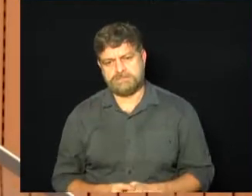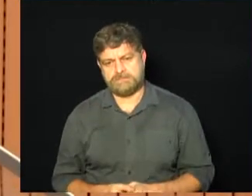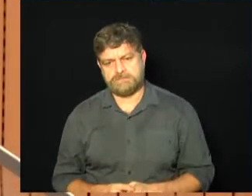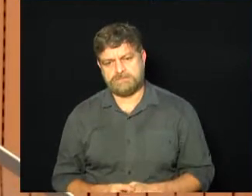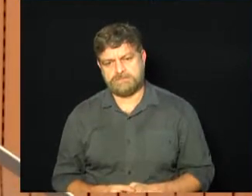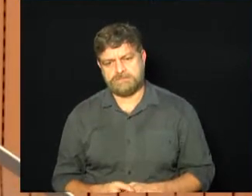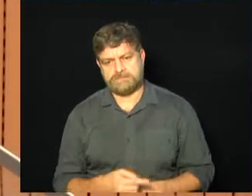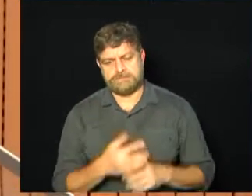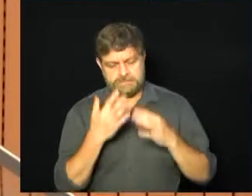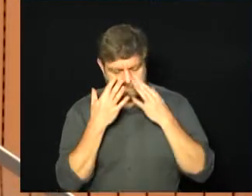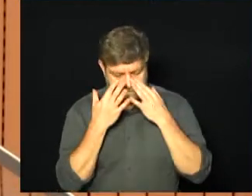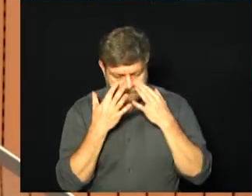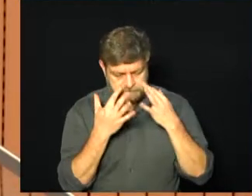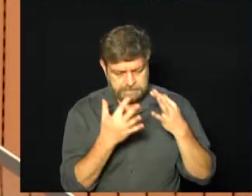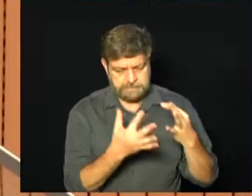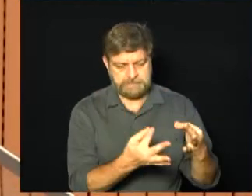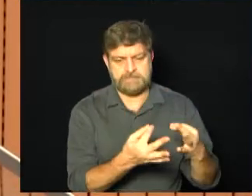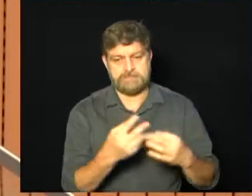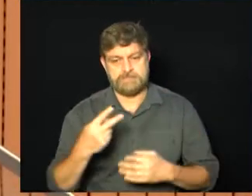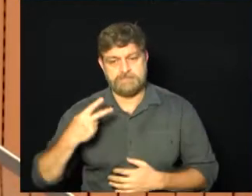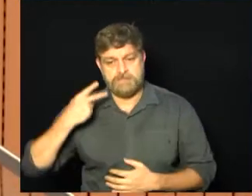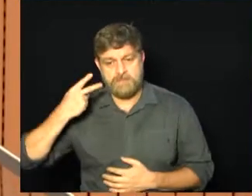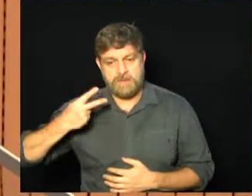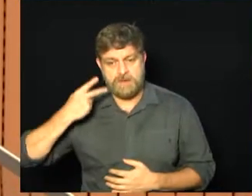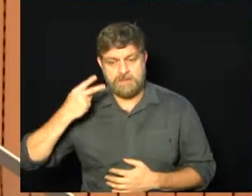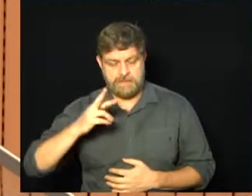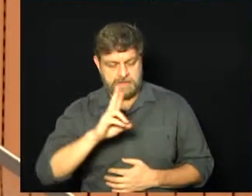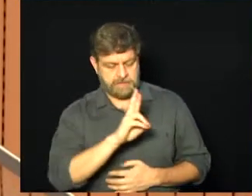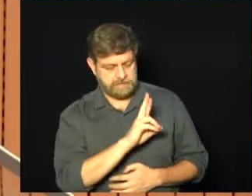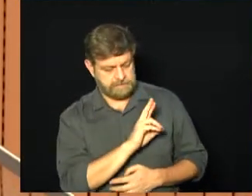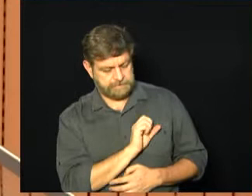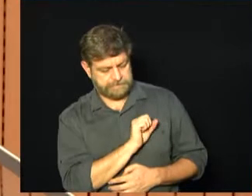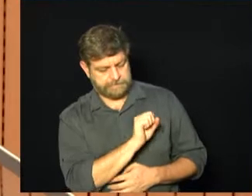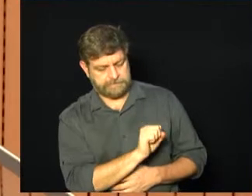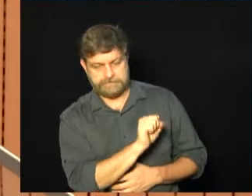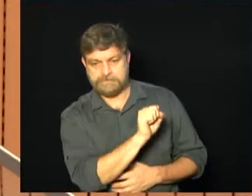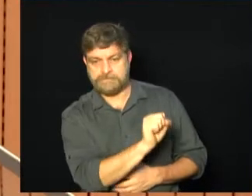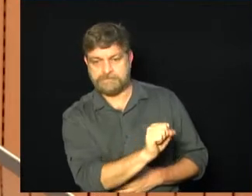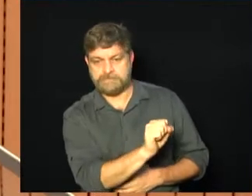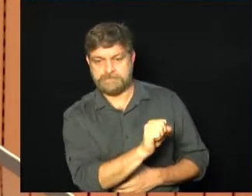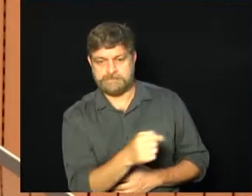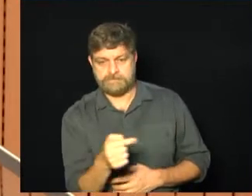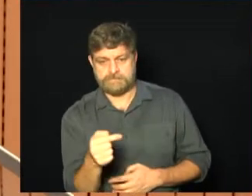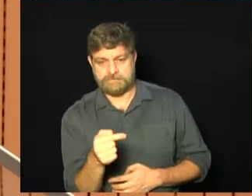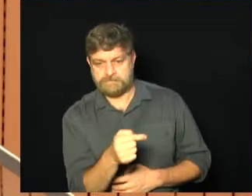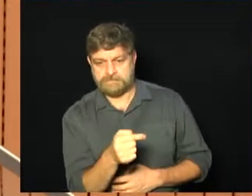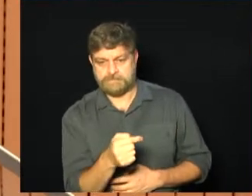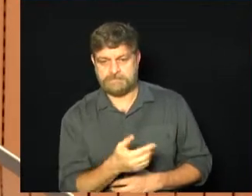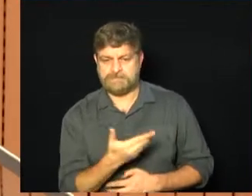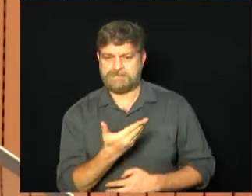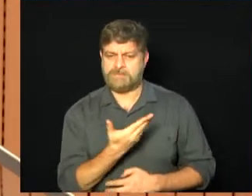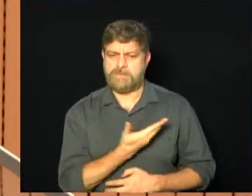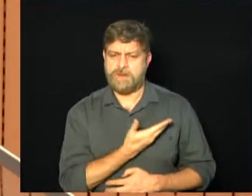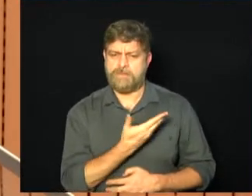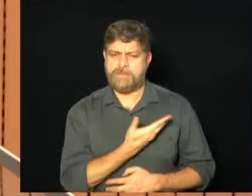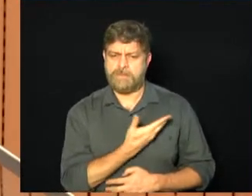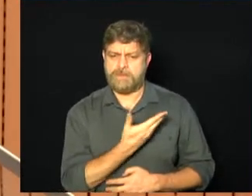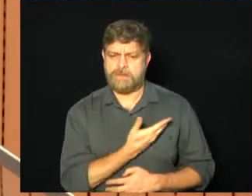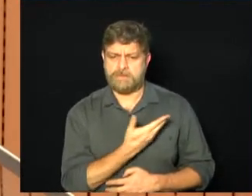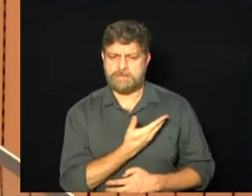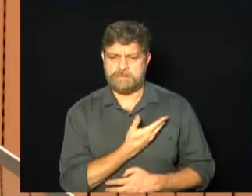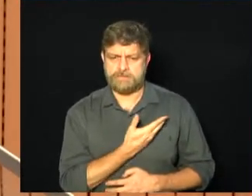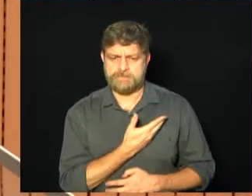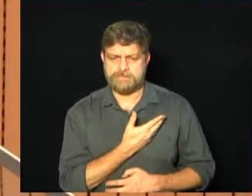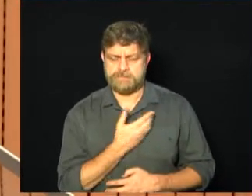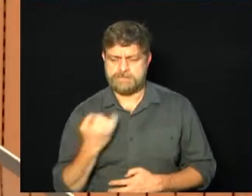atento e laborioso vereador Luiz Rossini, apreciado amigo, a